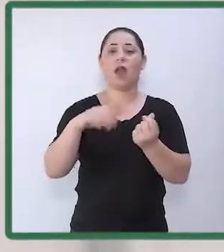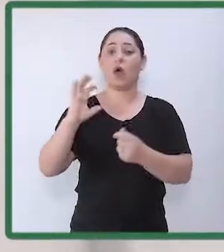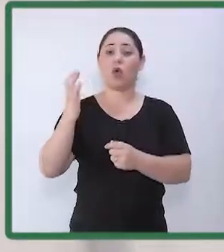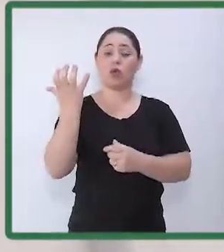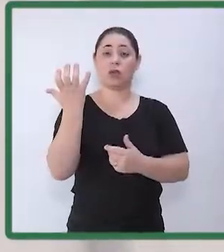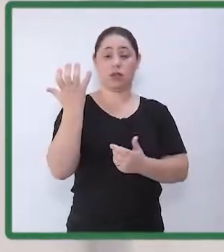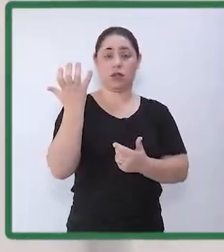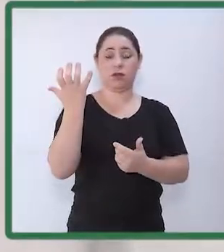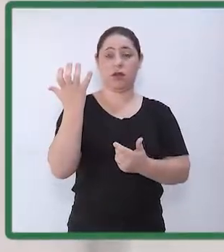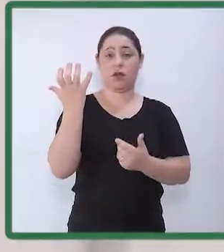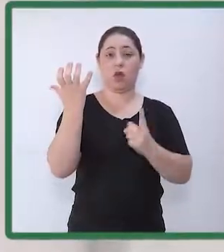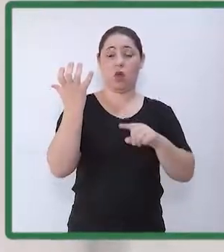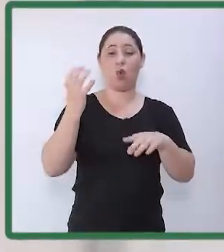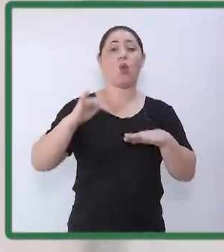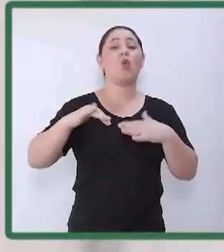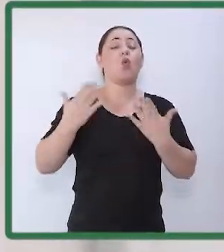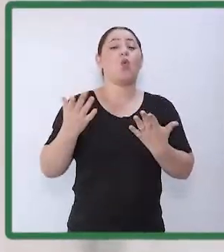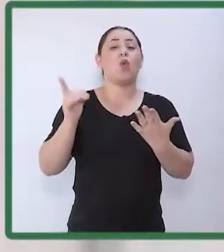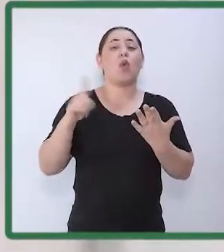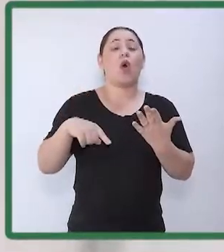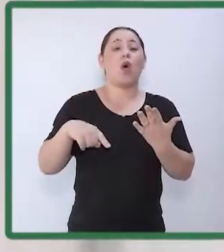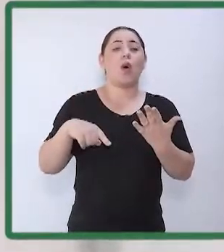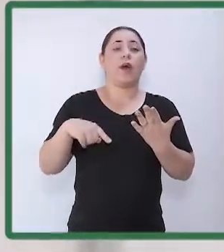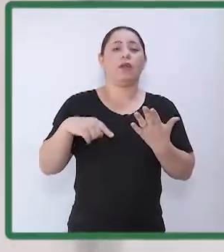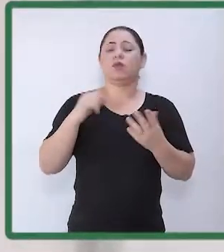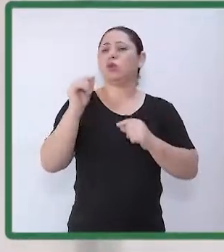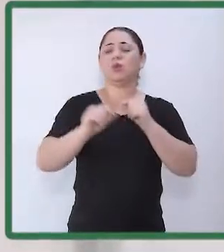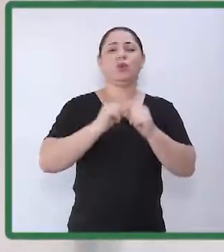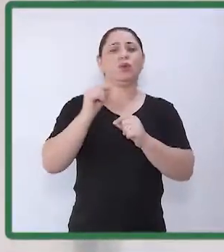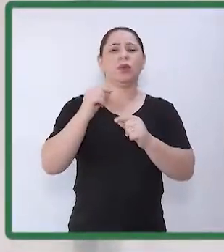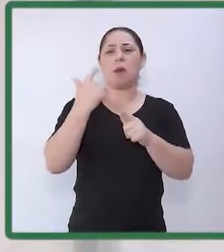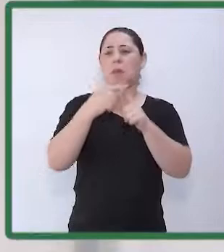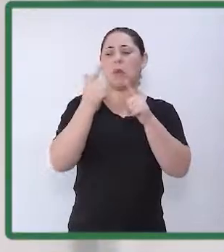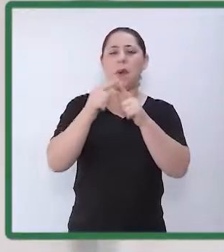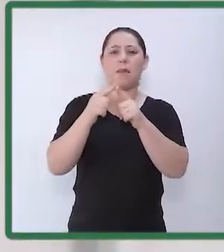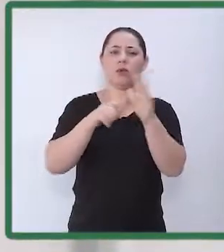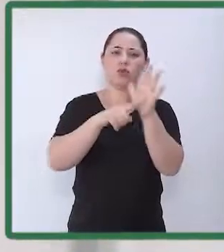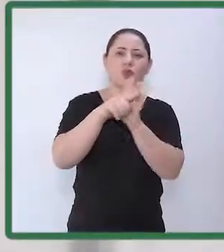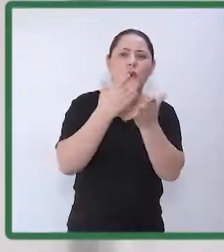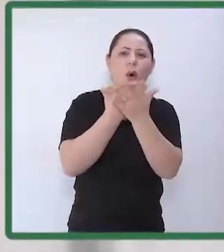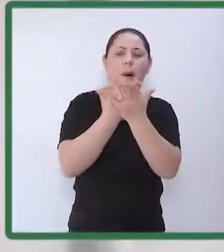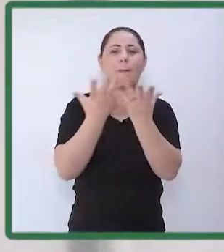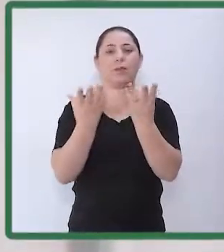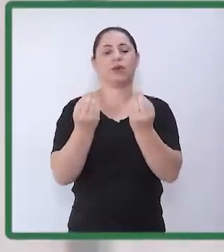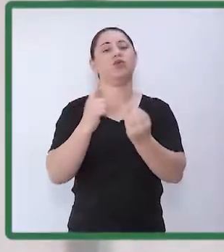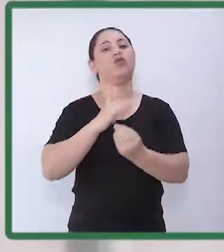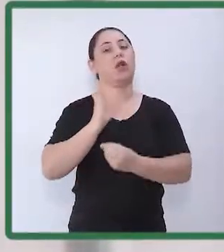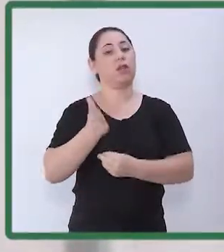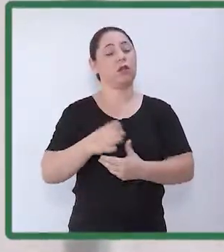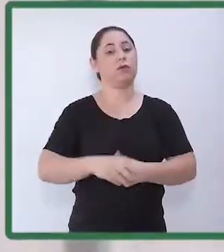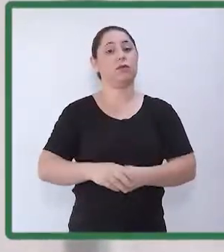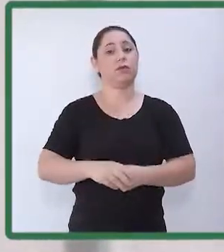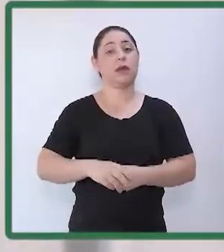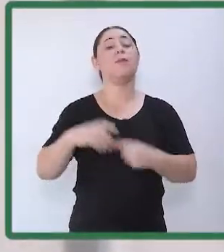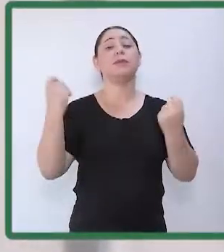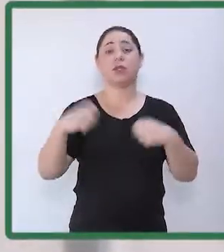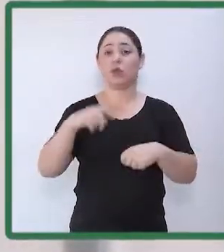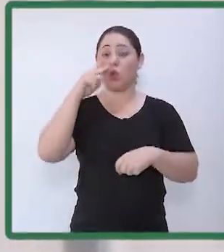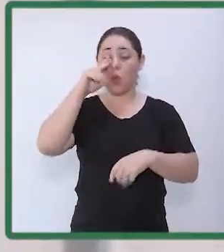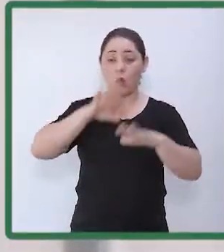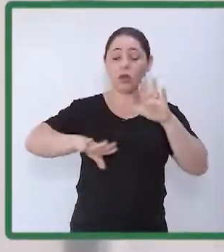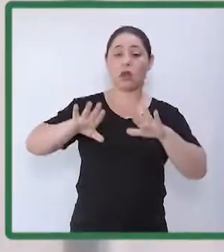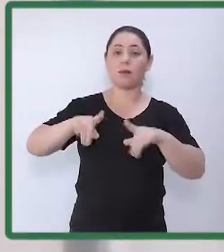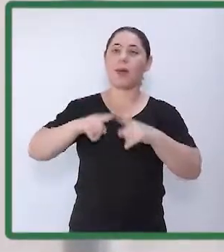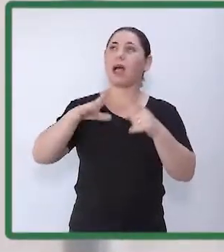ela acontece, qual que é a letalidade, enfim, já tem muitos estudos em cima disso, não é mesmo? Então a gente ainda tem que ter